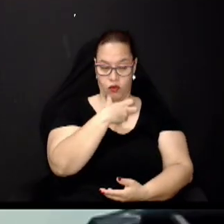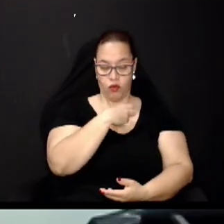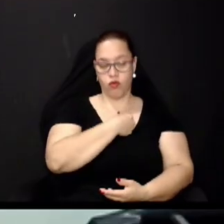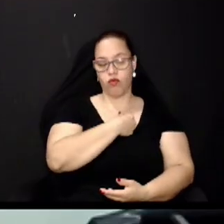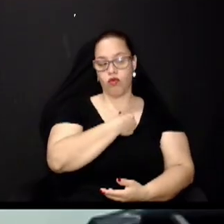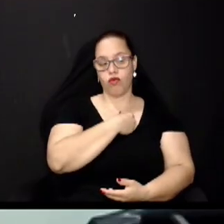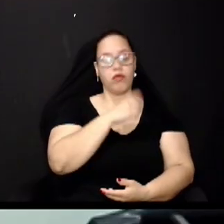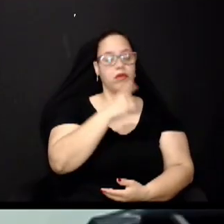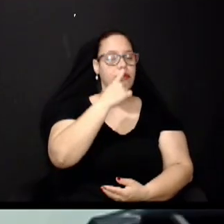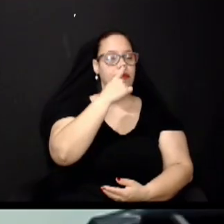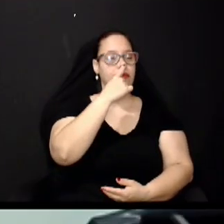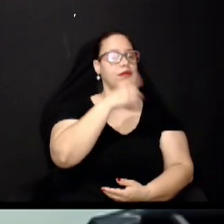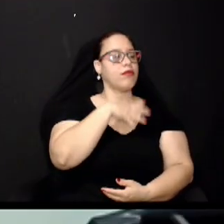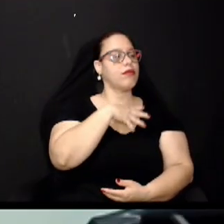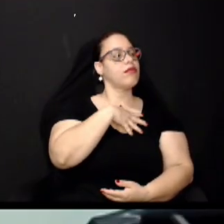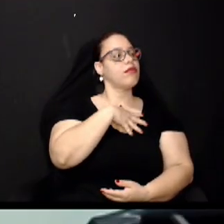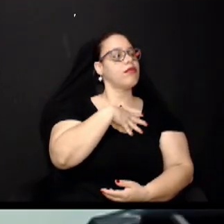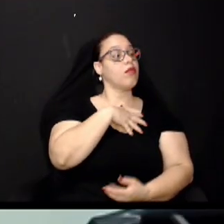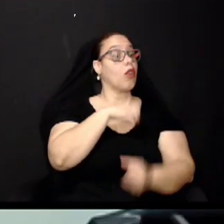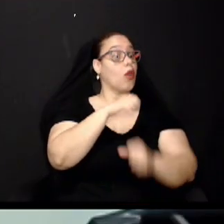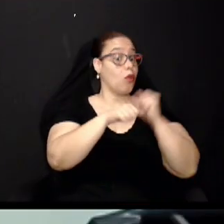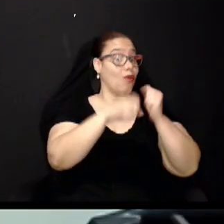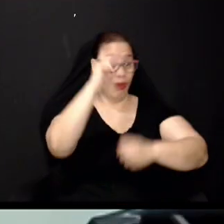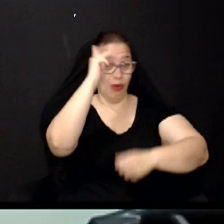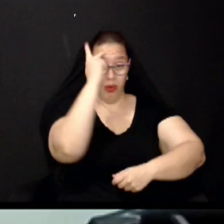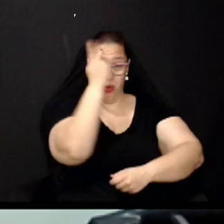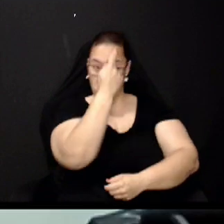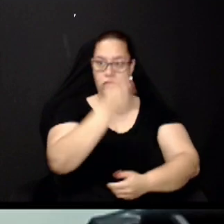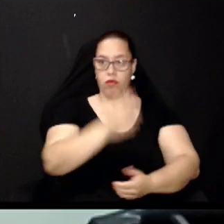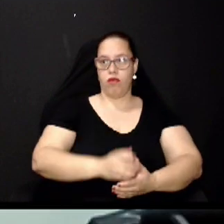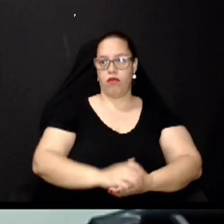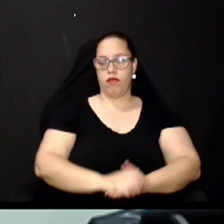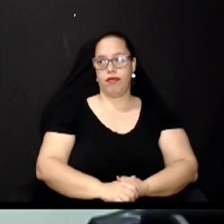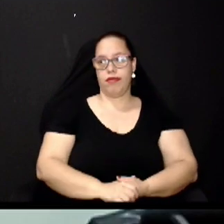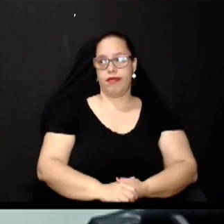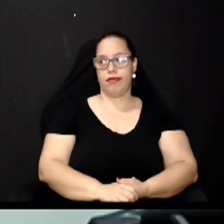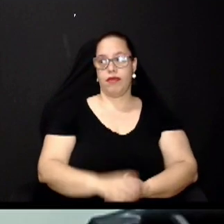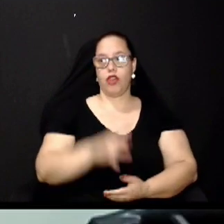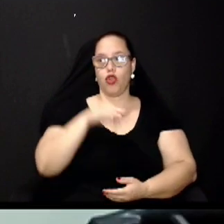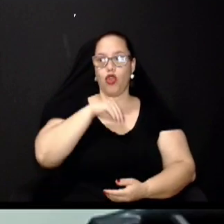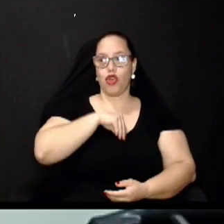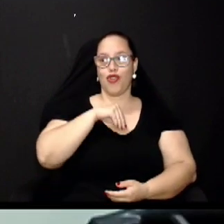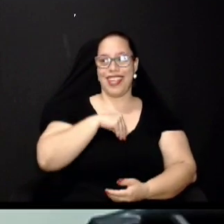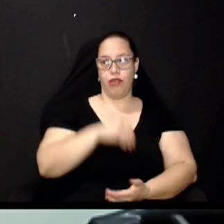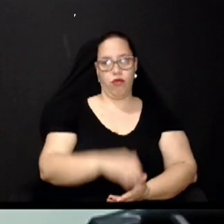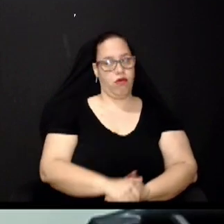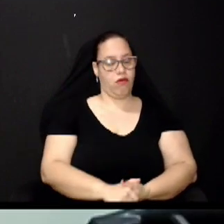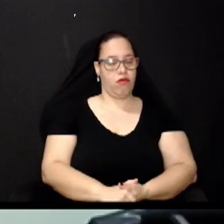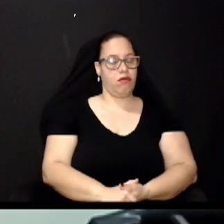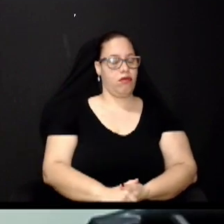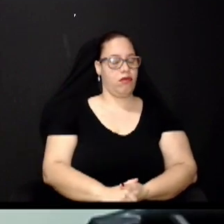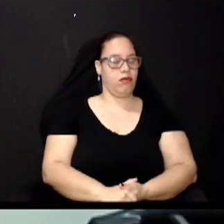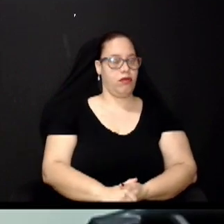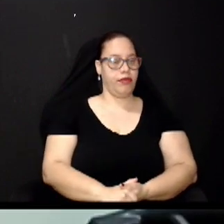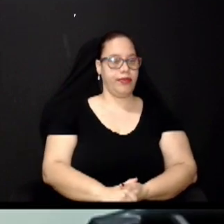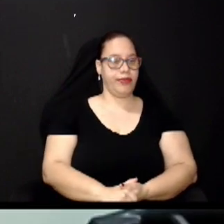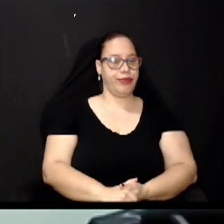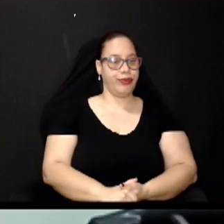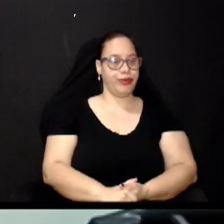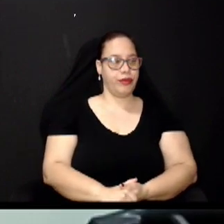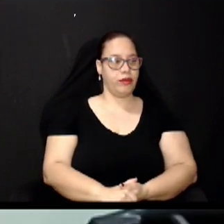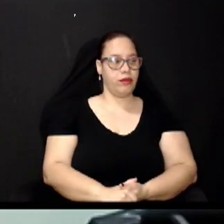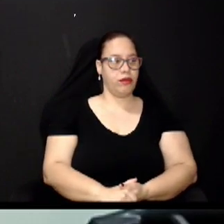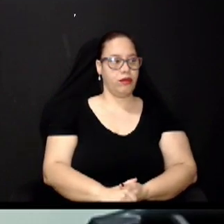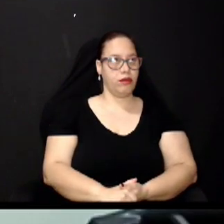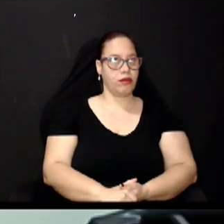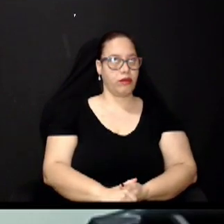existe a mudança da mentalidade, a mudança do nosso interno, né, do nosso psíquico. E é quando